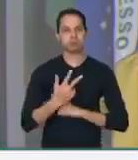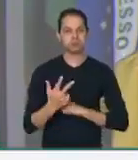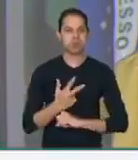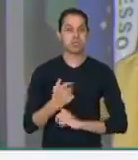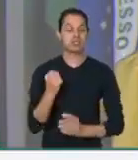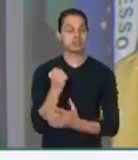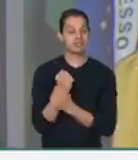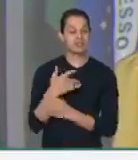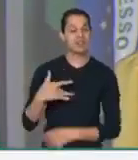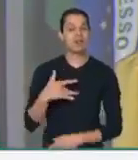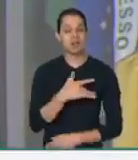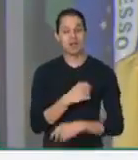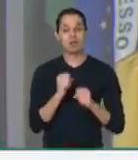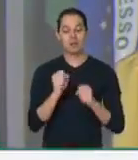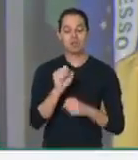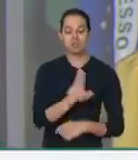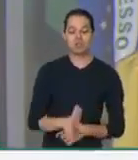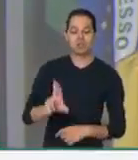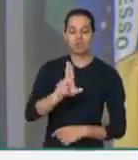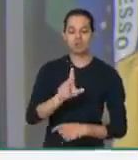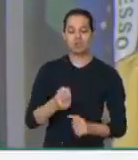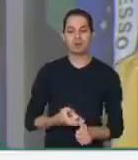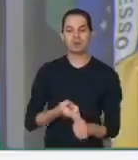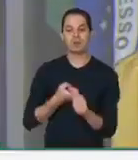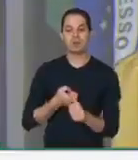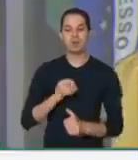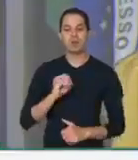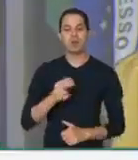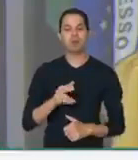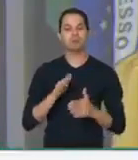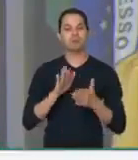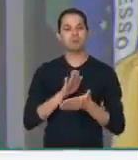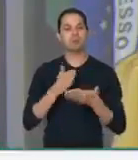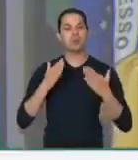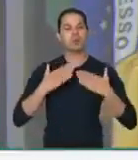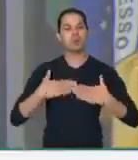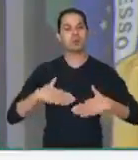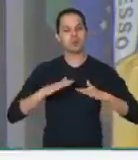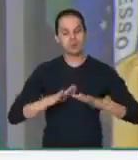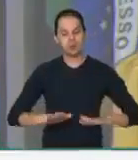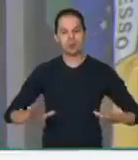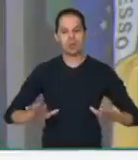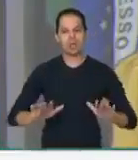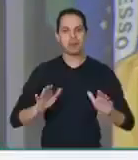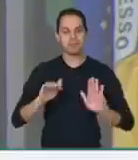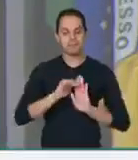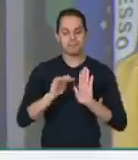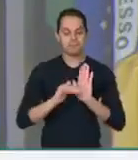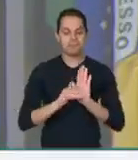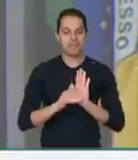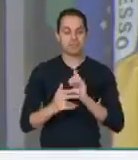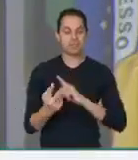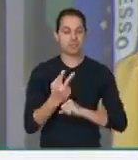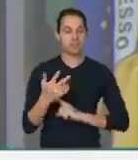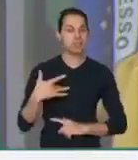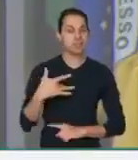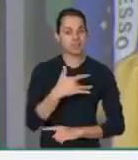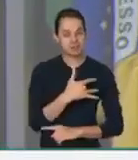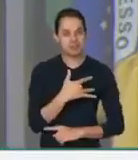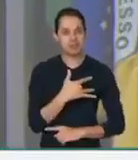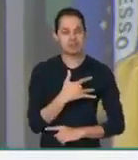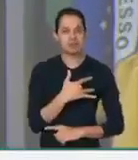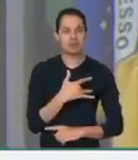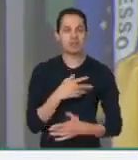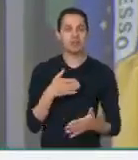poderá ser utilizado para suspender ou abrandar medidas profiláticas leia-se preventivas